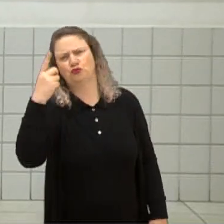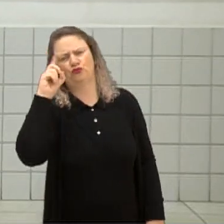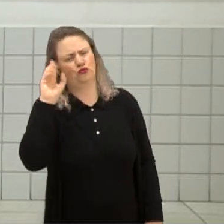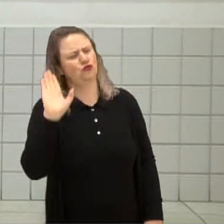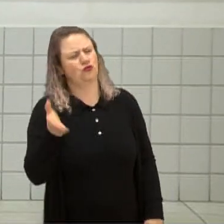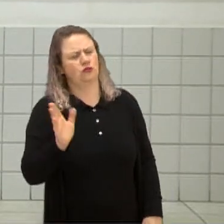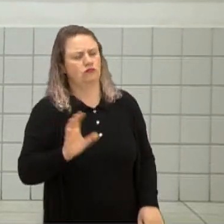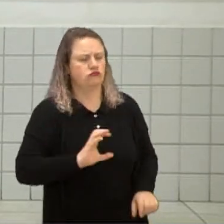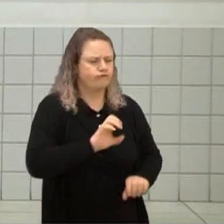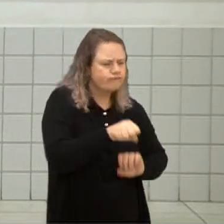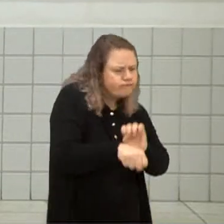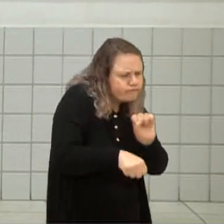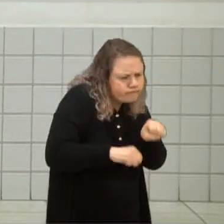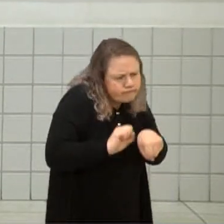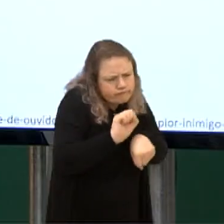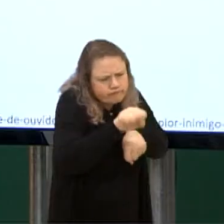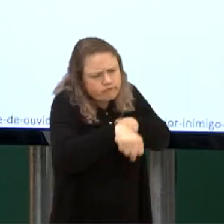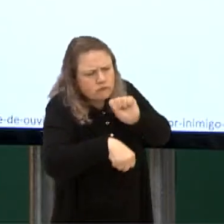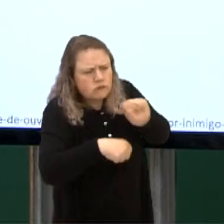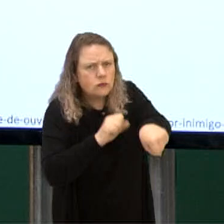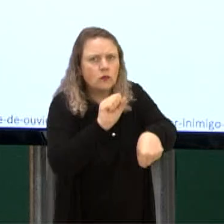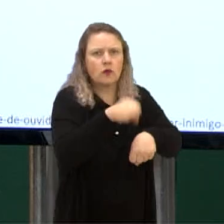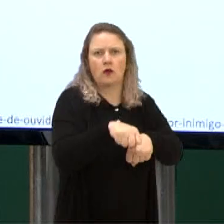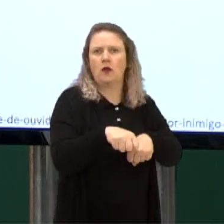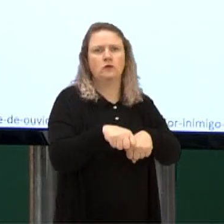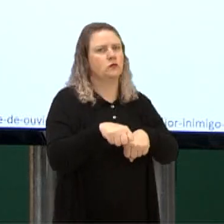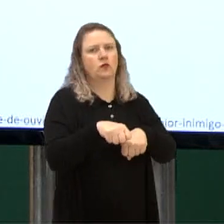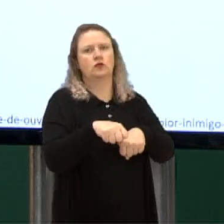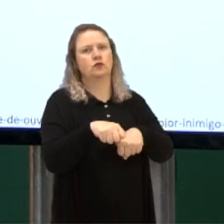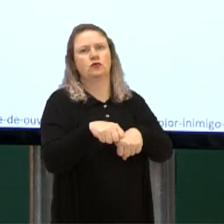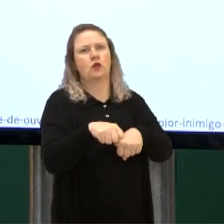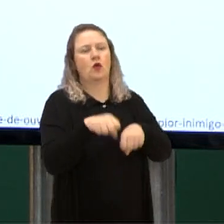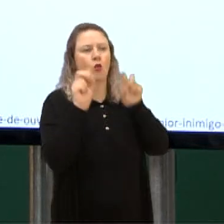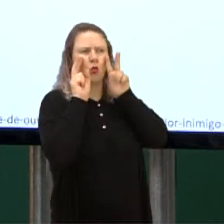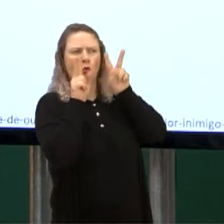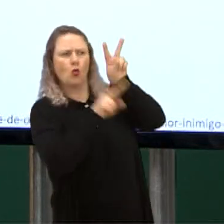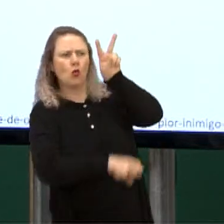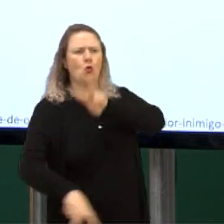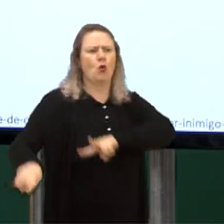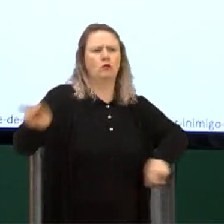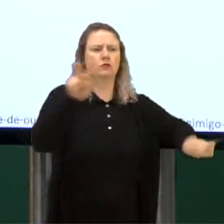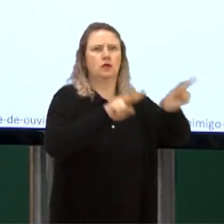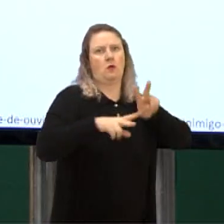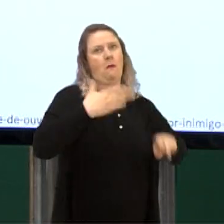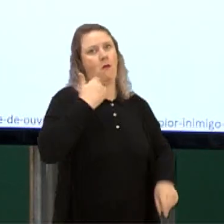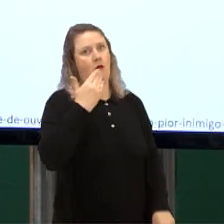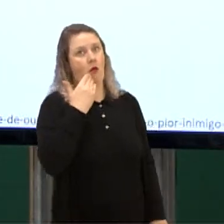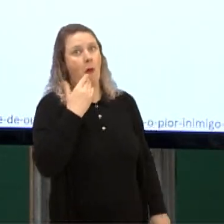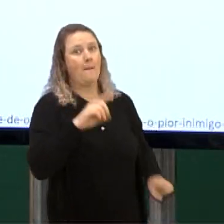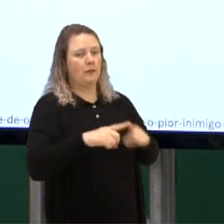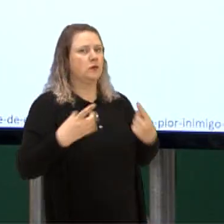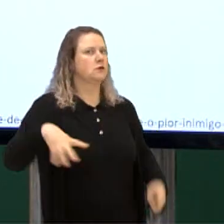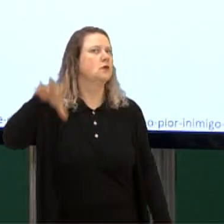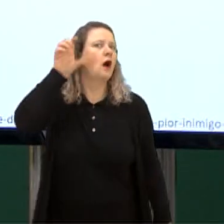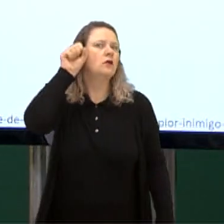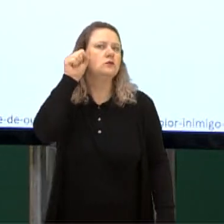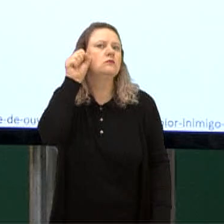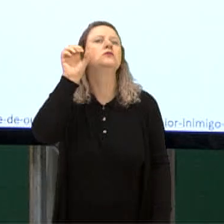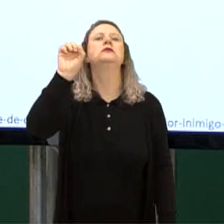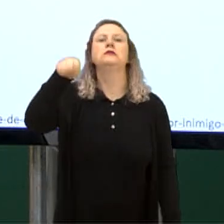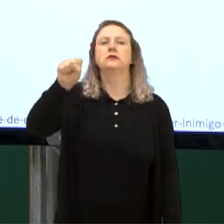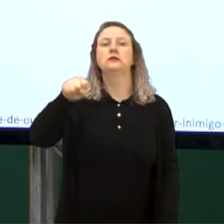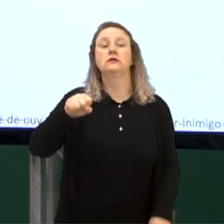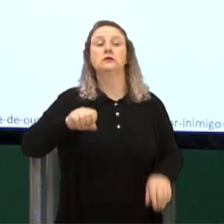não necessariamente têm a audição a visão tão aguçada, mas a audição sim. Então, de espécie